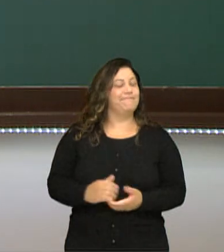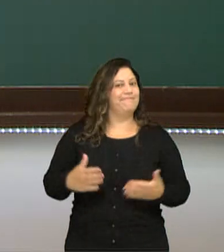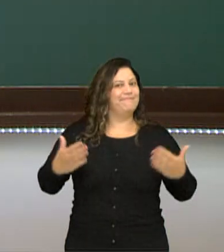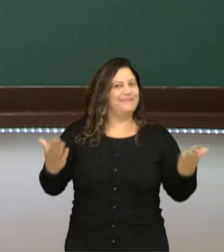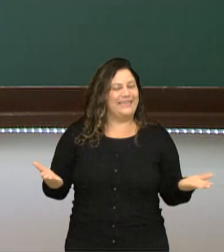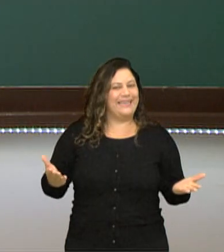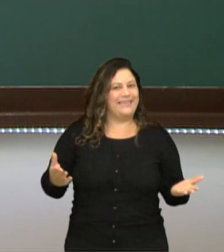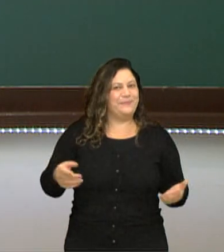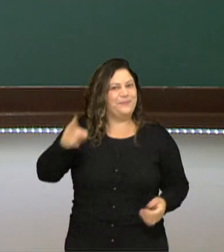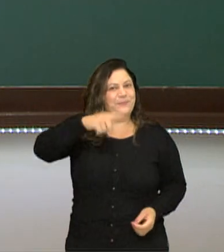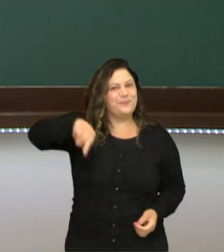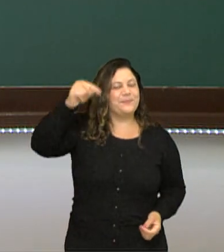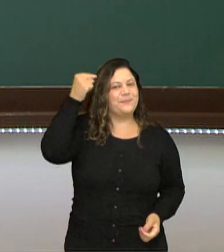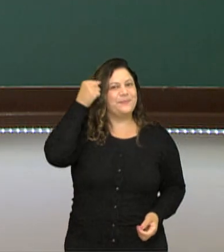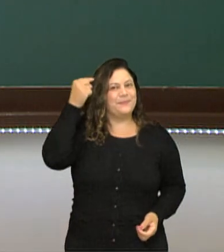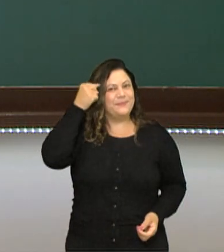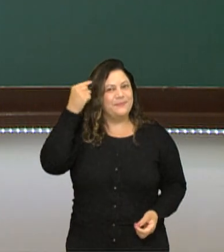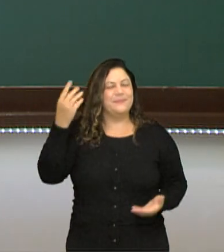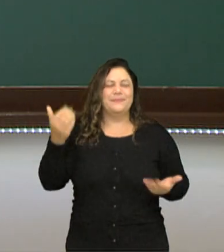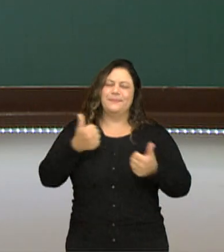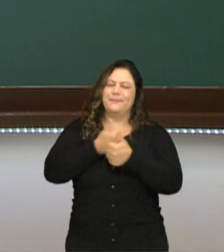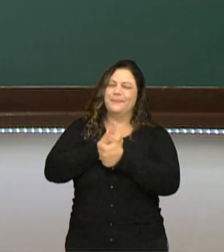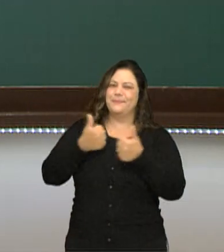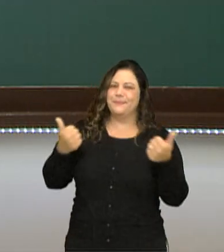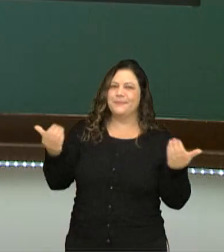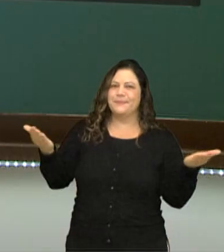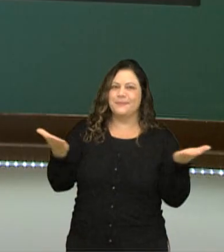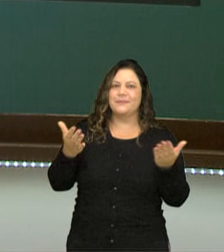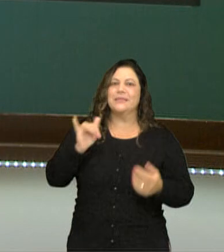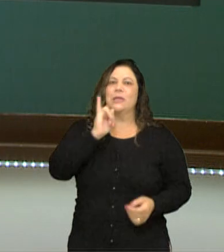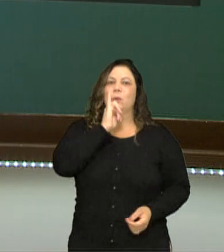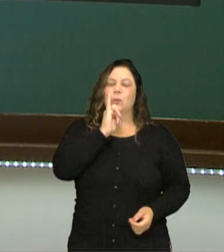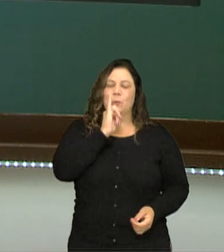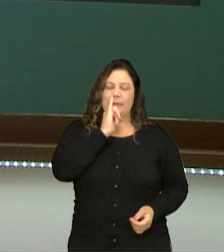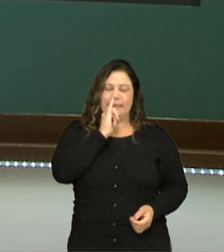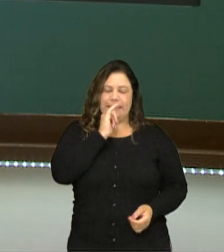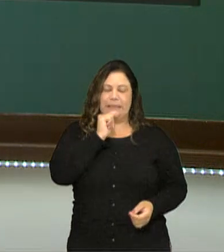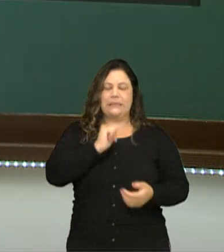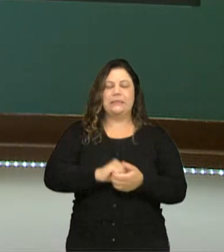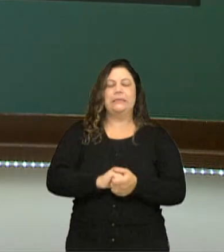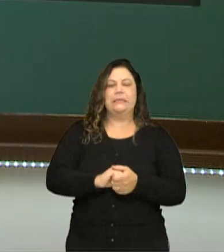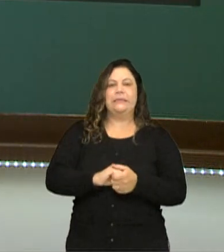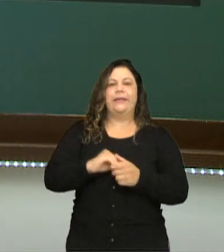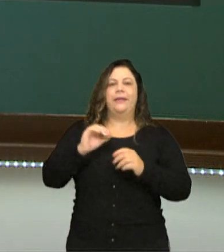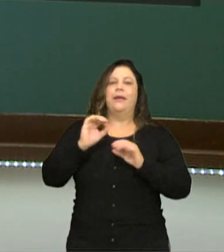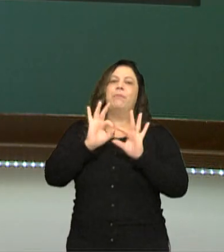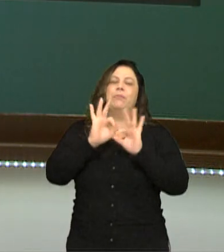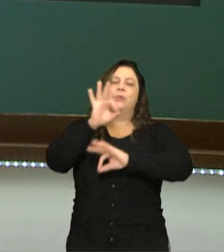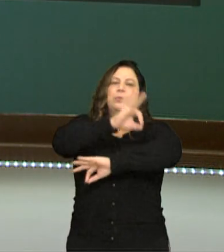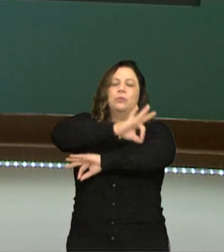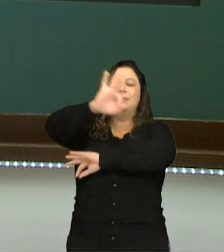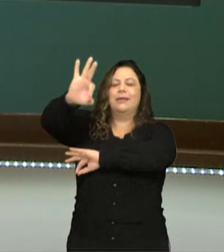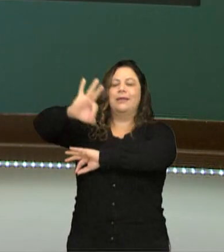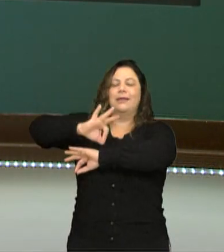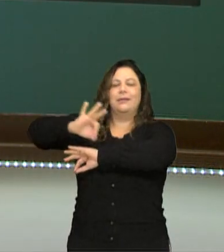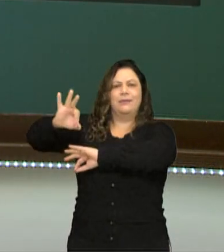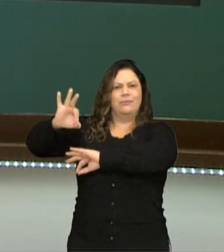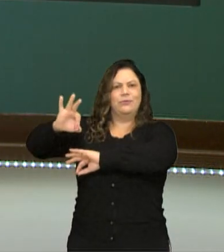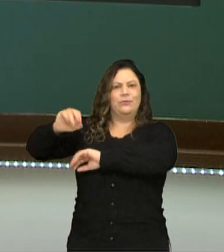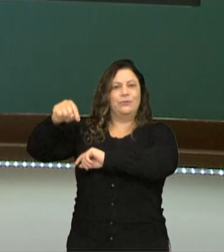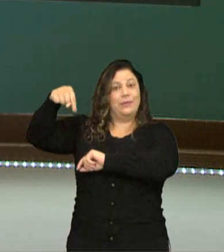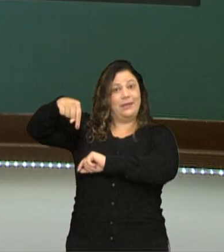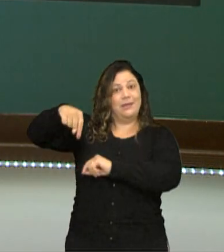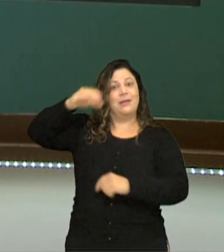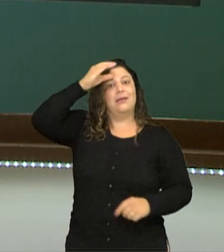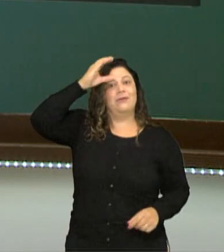E aí, pensaram um pouquinho? Muito bem. Né? Então, um exemplo aqui de arquitetura que a gente tem, por exemplo, em Curitiba, né? A gente tem a Universidade Federal.